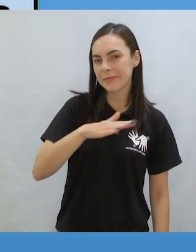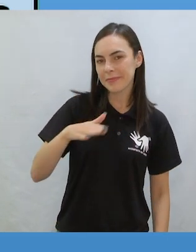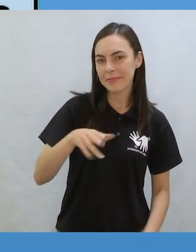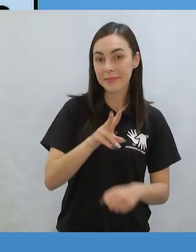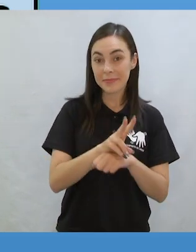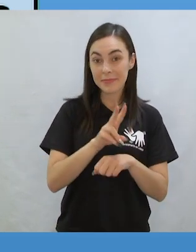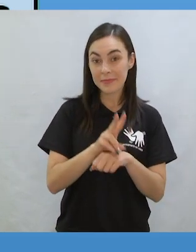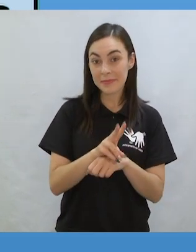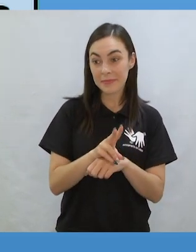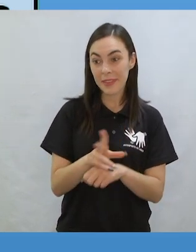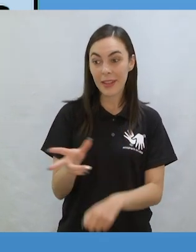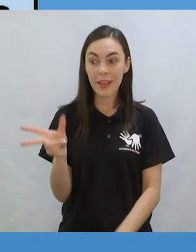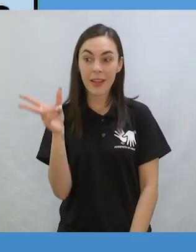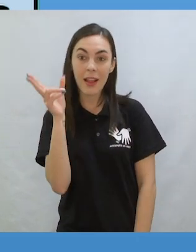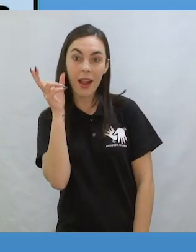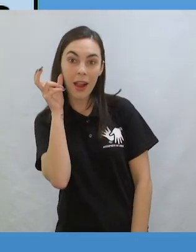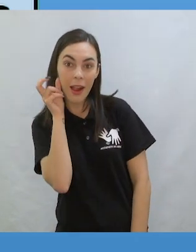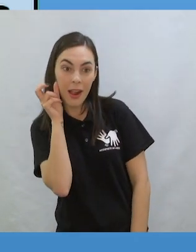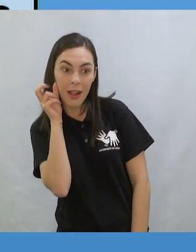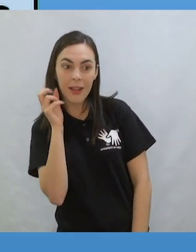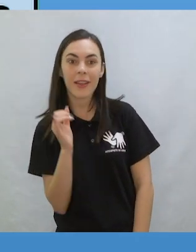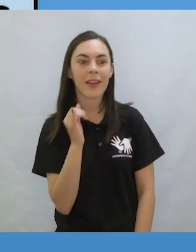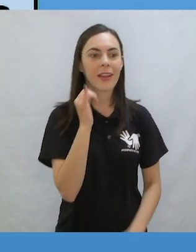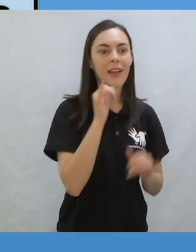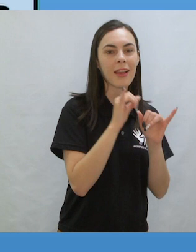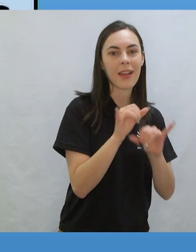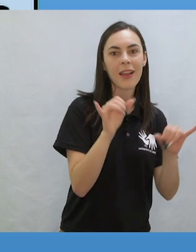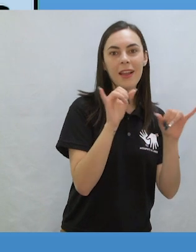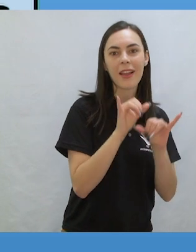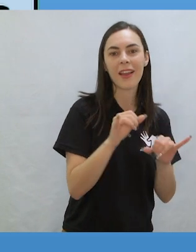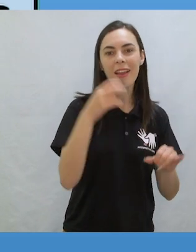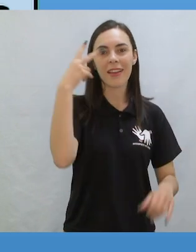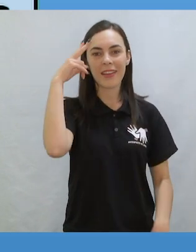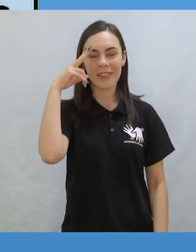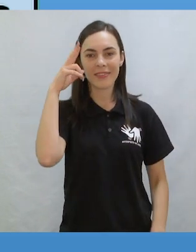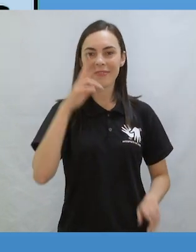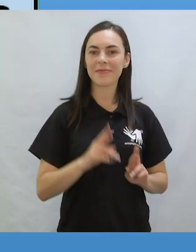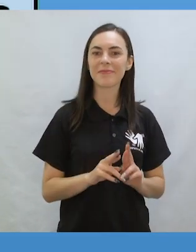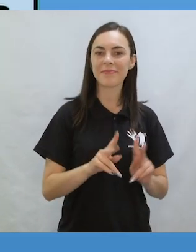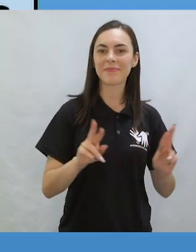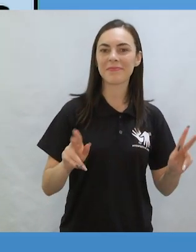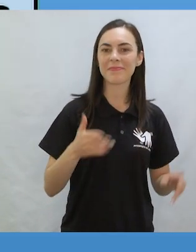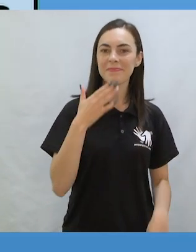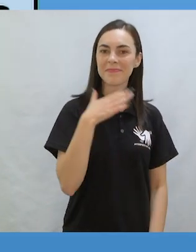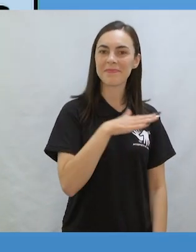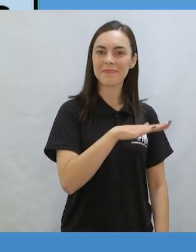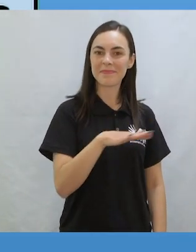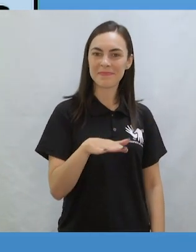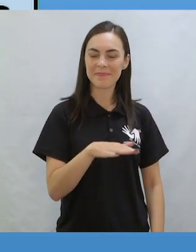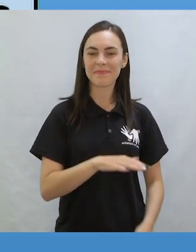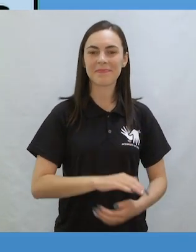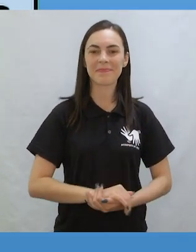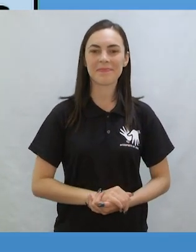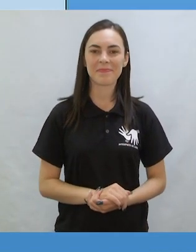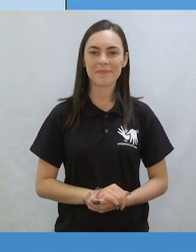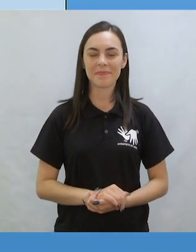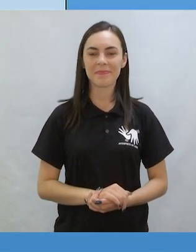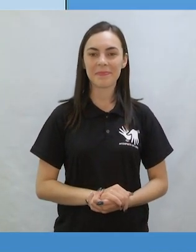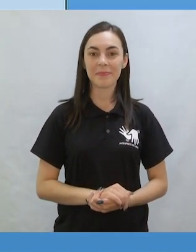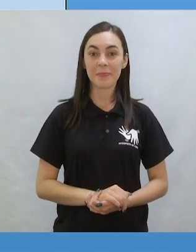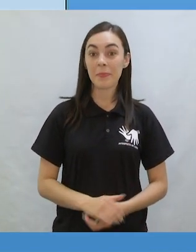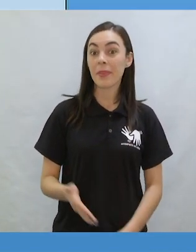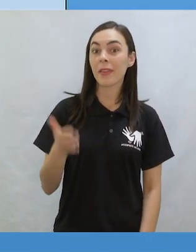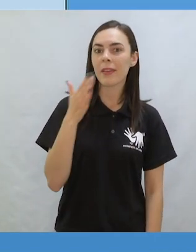as histórias dos idosos, que são os contos de fadas para quem? Para as